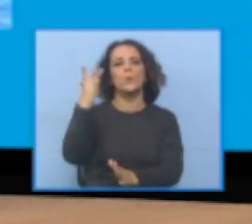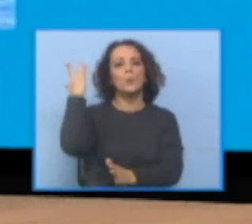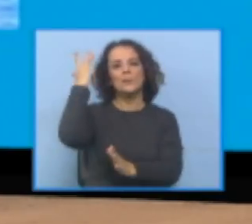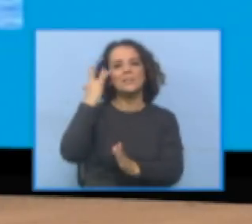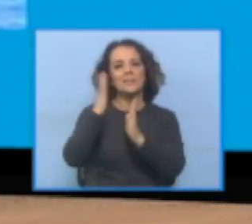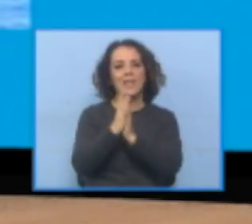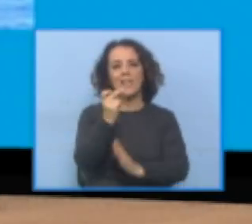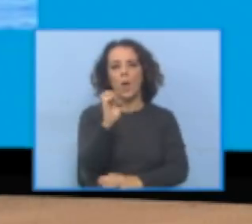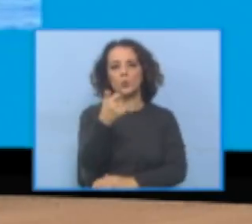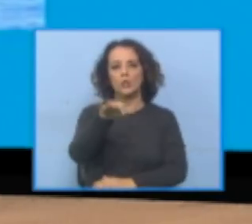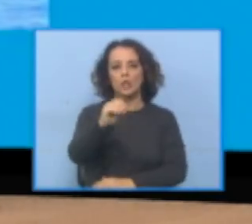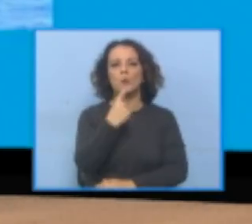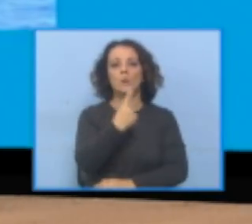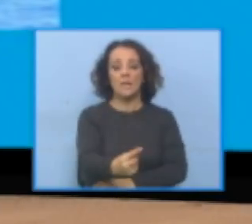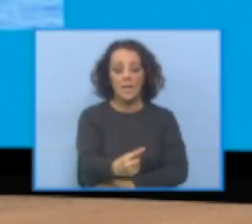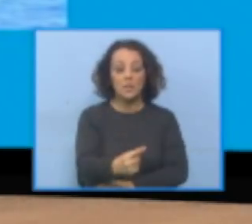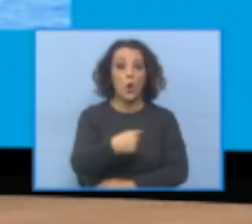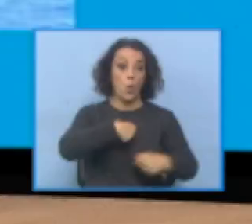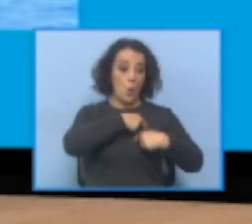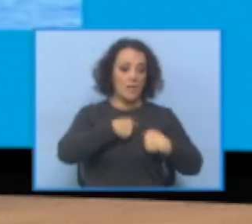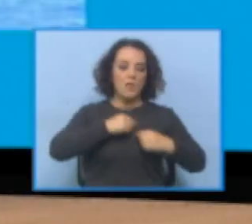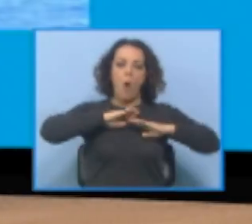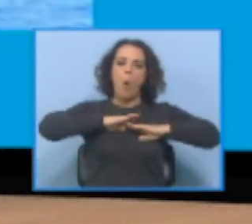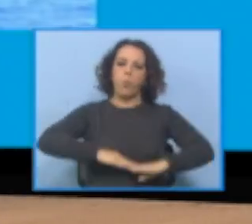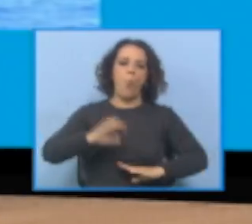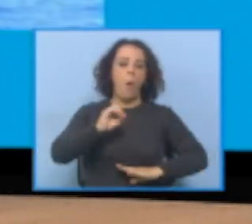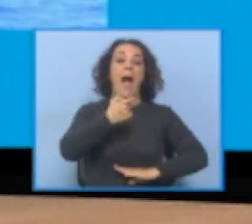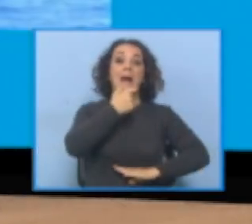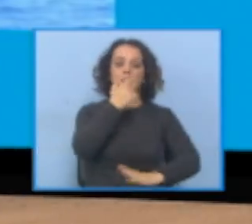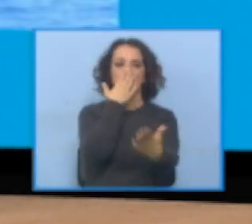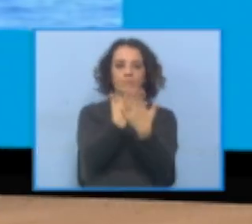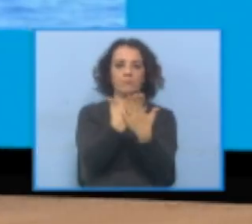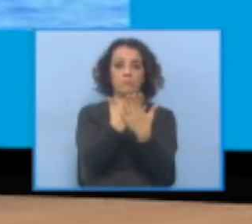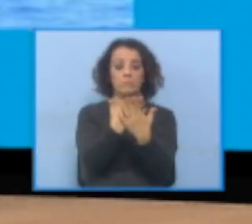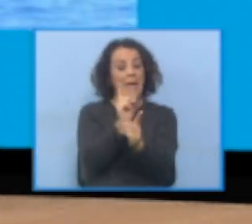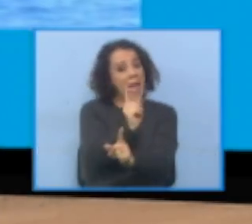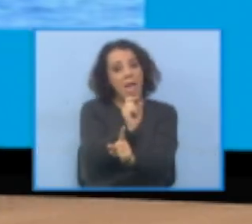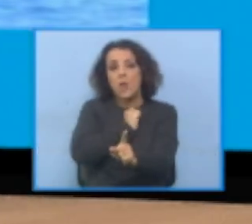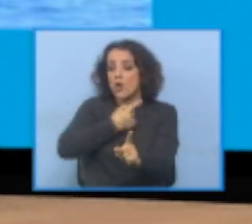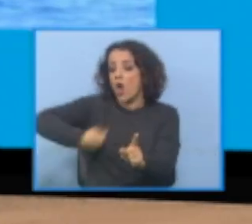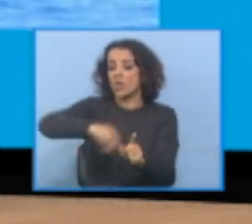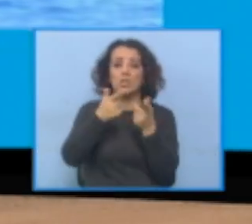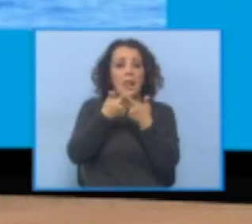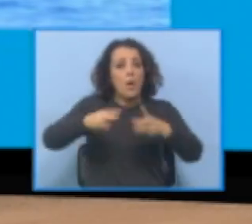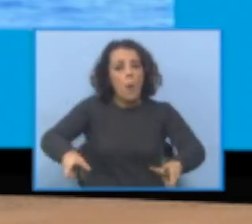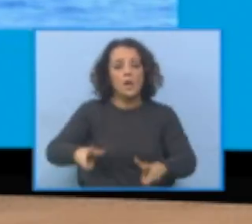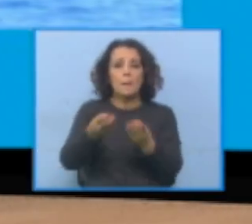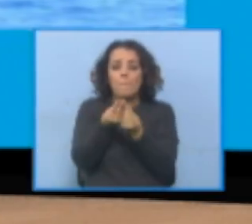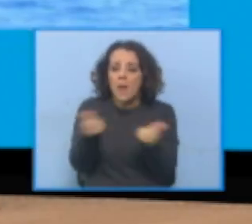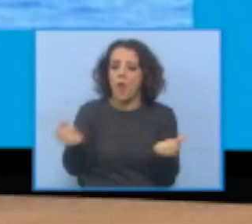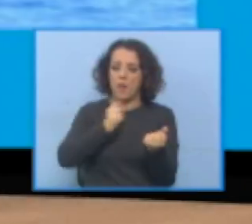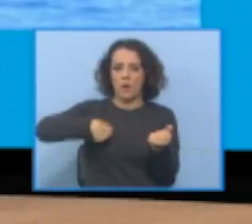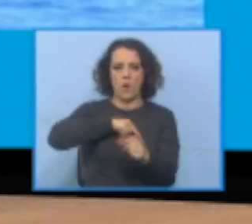nosso coração não descansa enquanto não o encontra. Então, provavelmente, é a nossa linguagem, as coisas como as fazemos, que